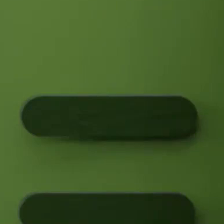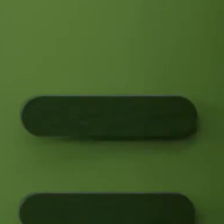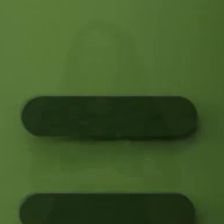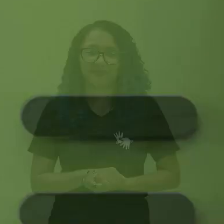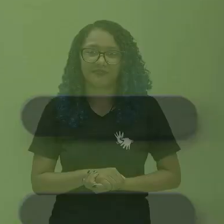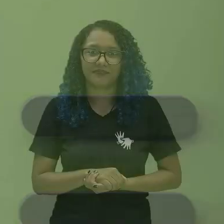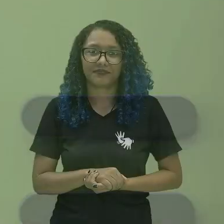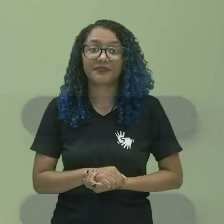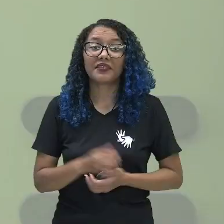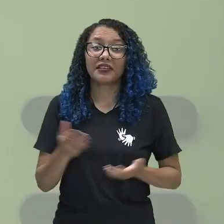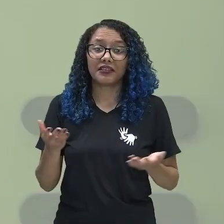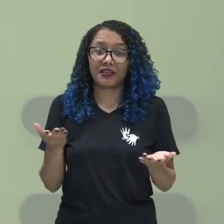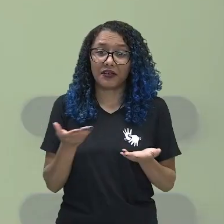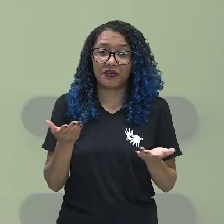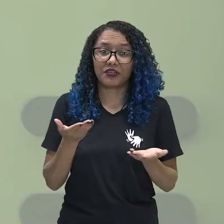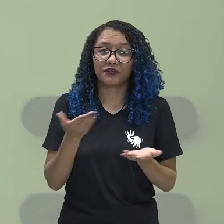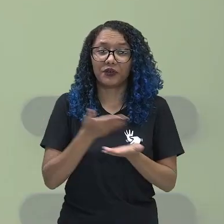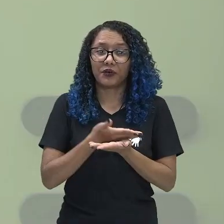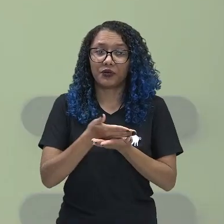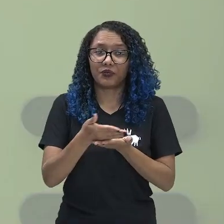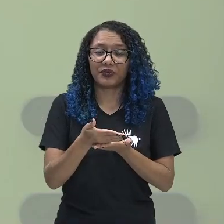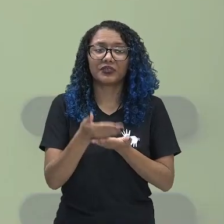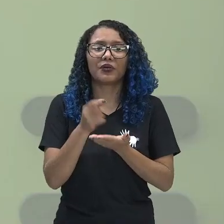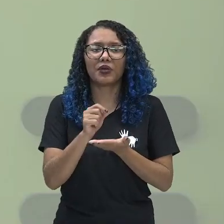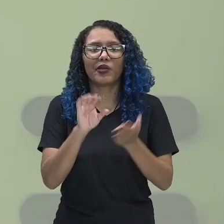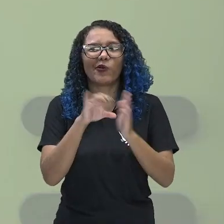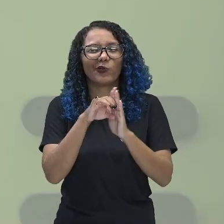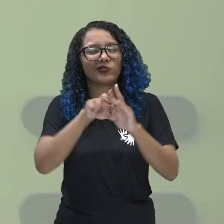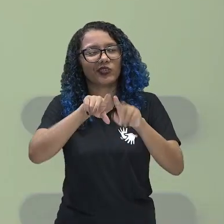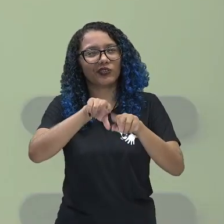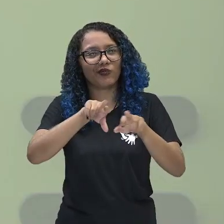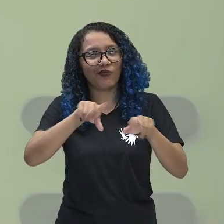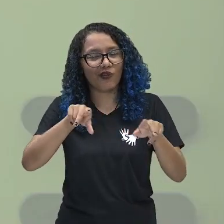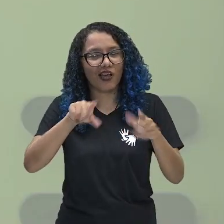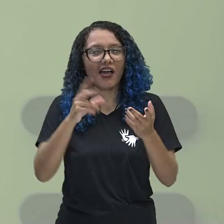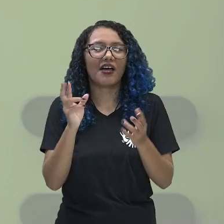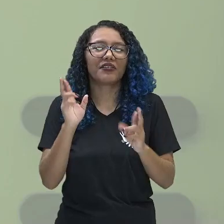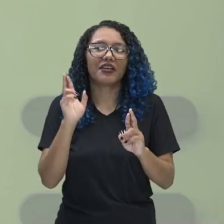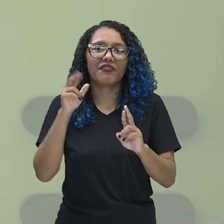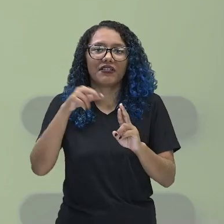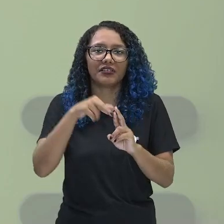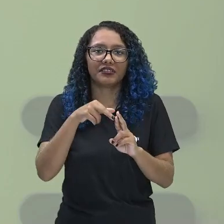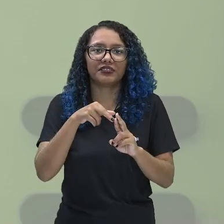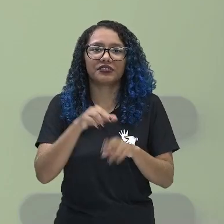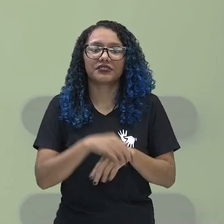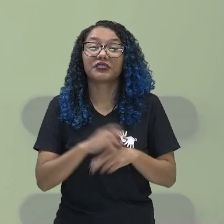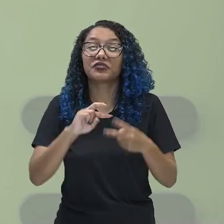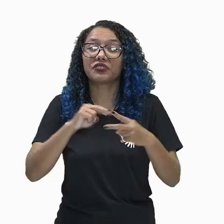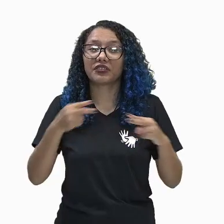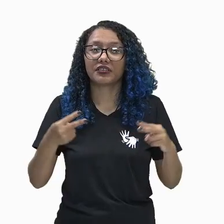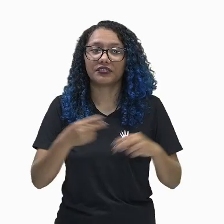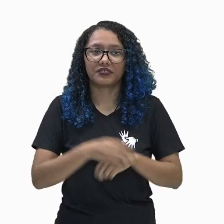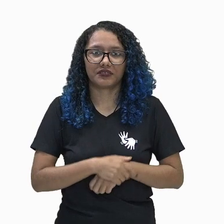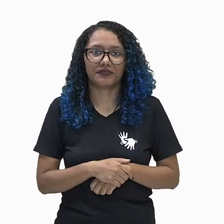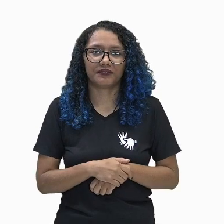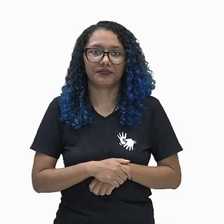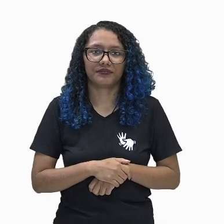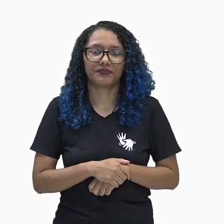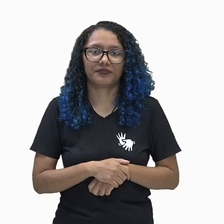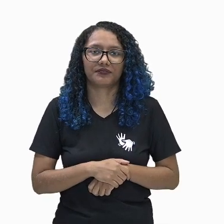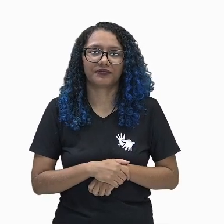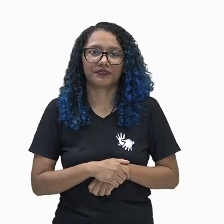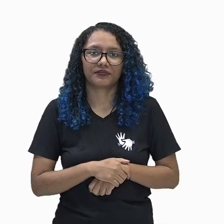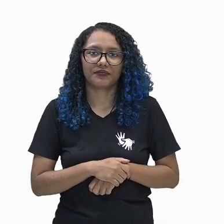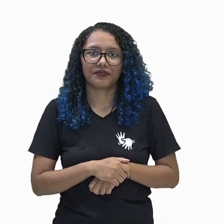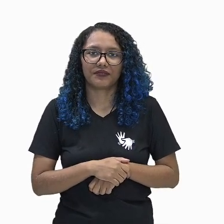Então, vamos começar aí com muito conceito relacionado à genética. Nós temos aí